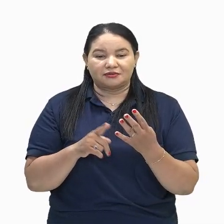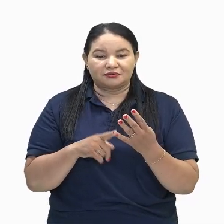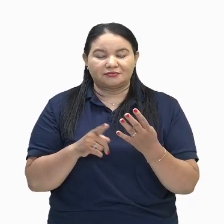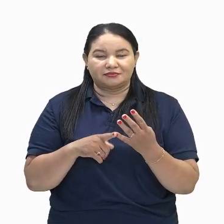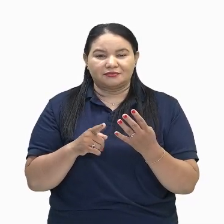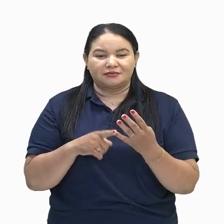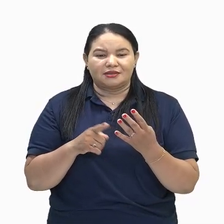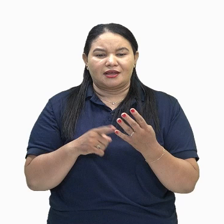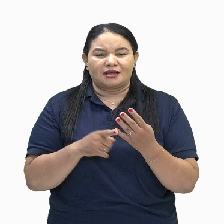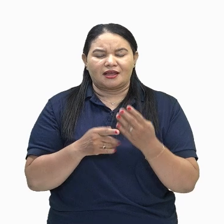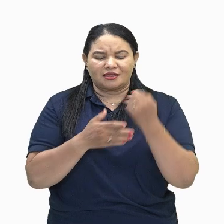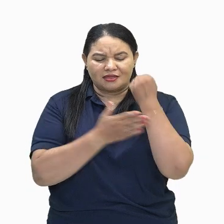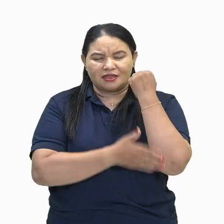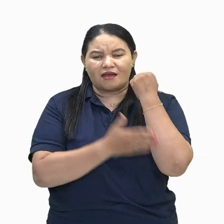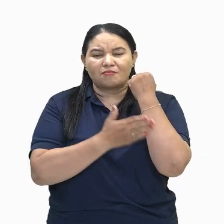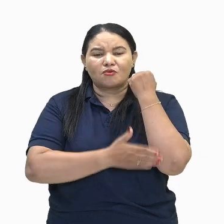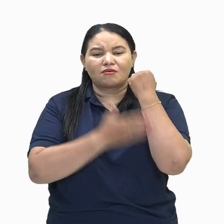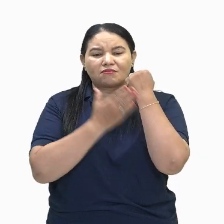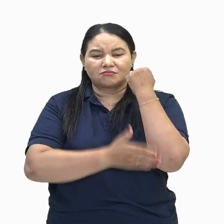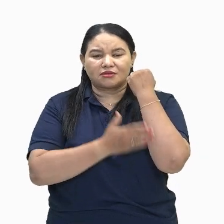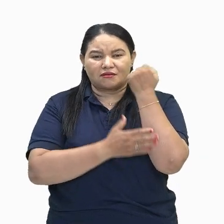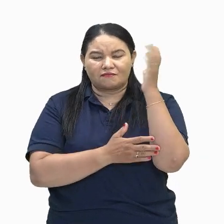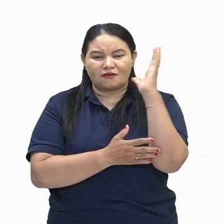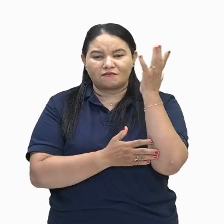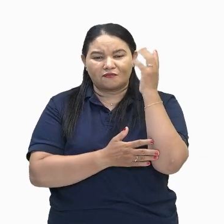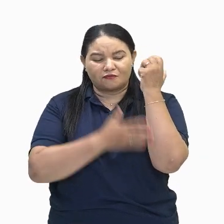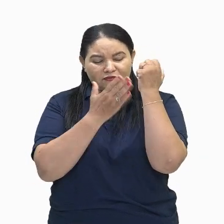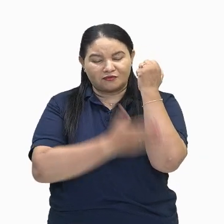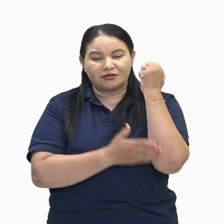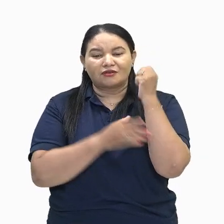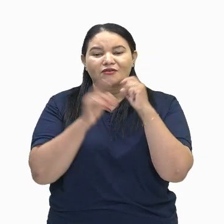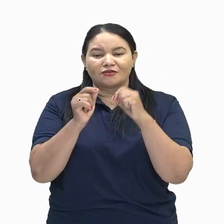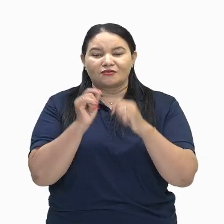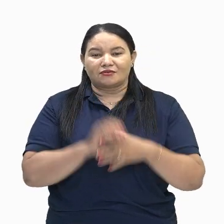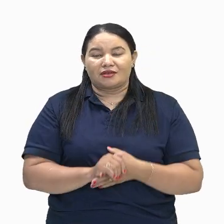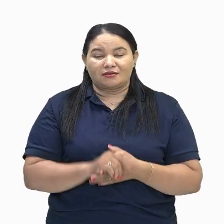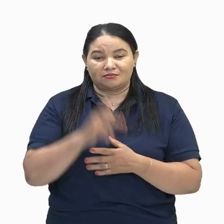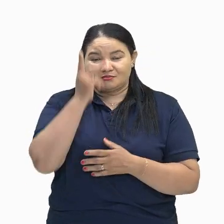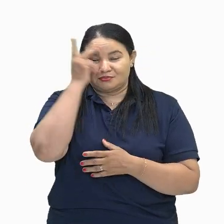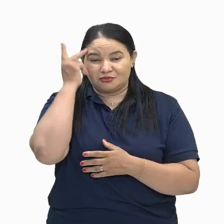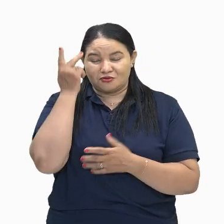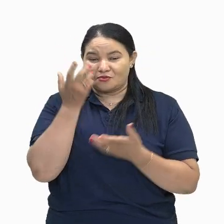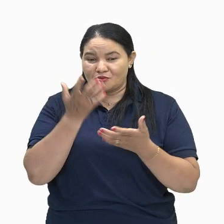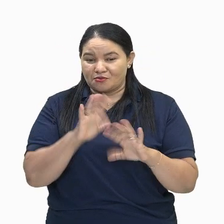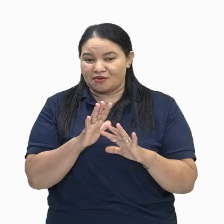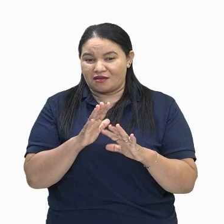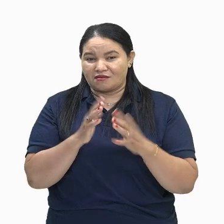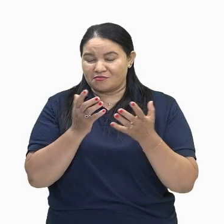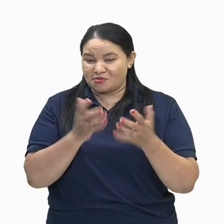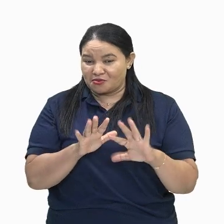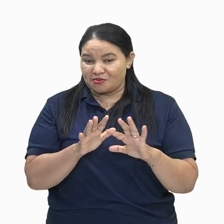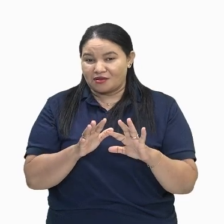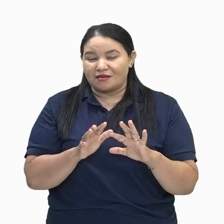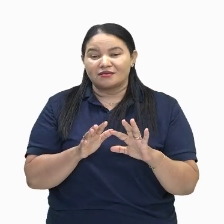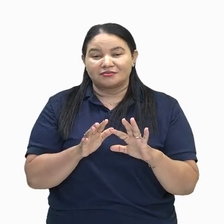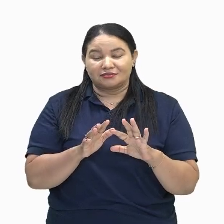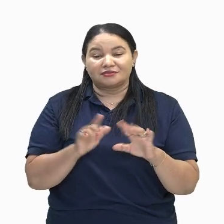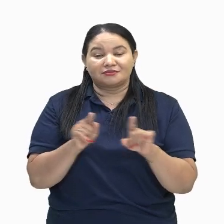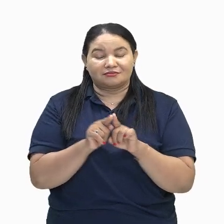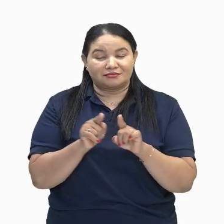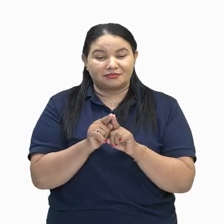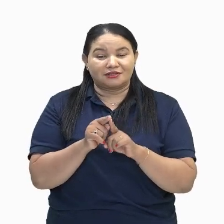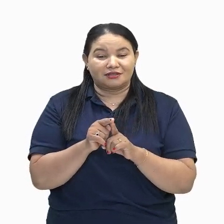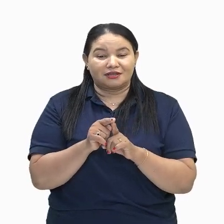Levar tábua significa levar um fora. Levar um fora ainda está com um